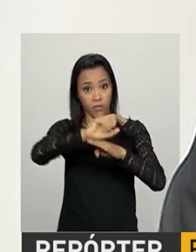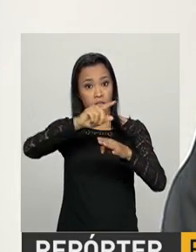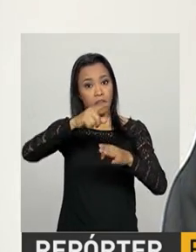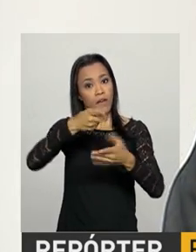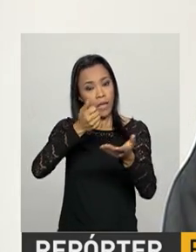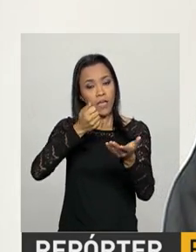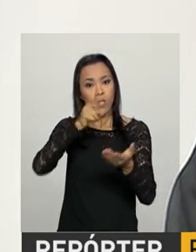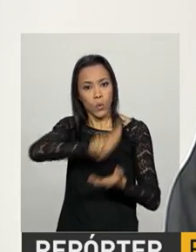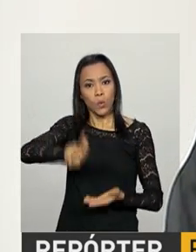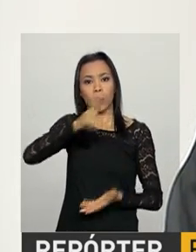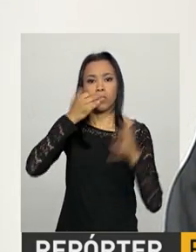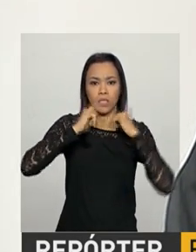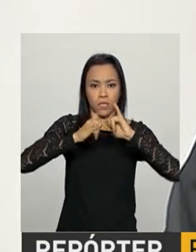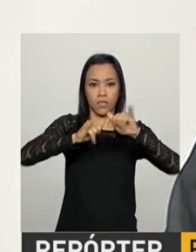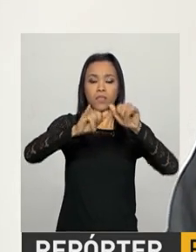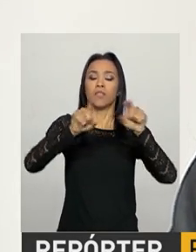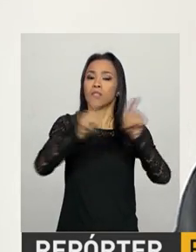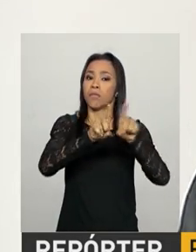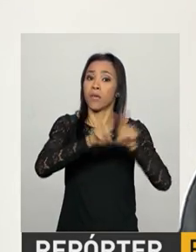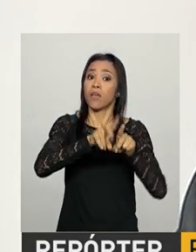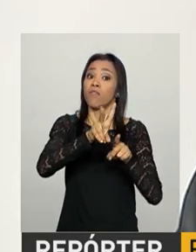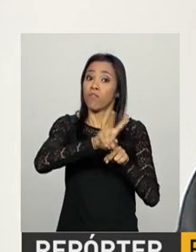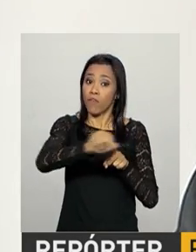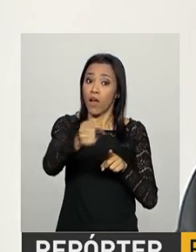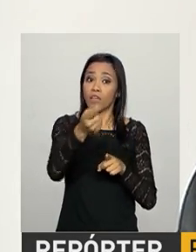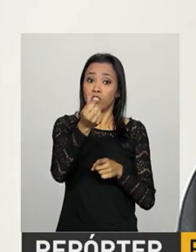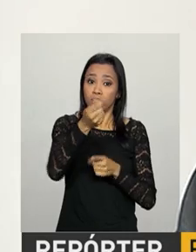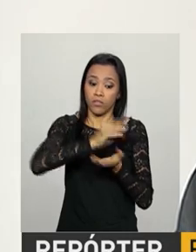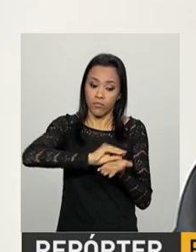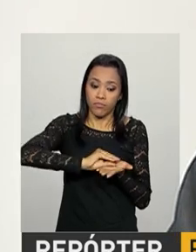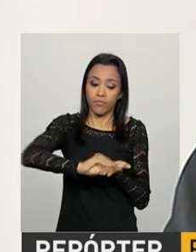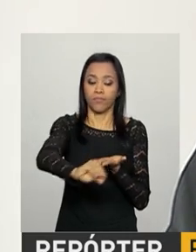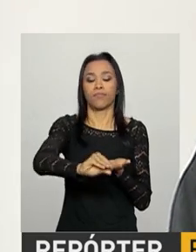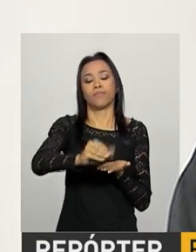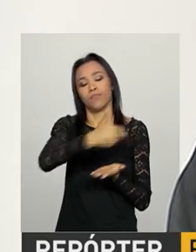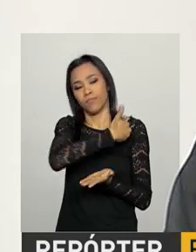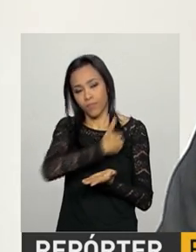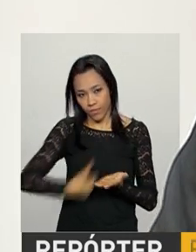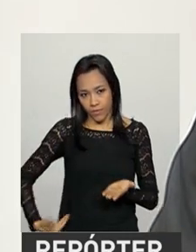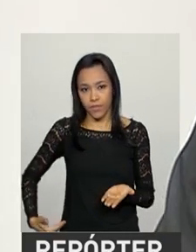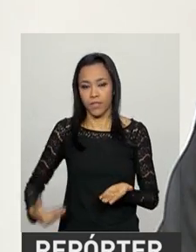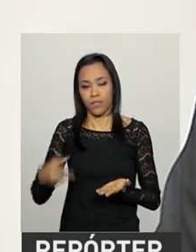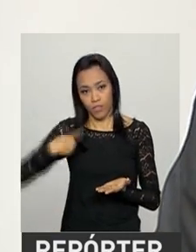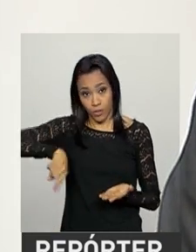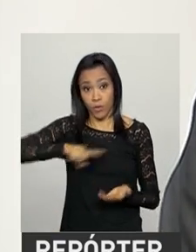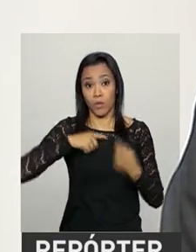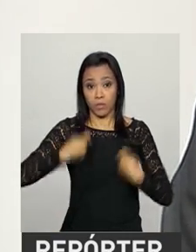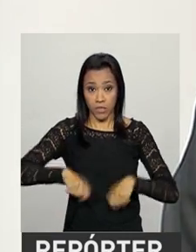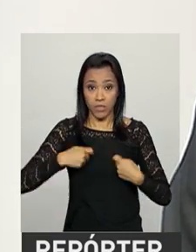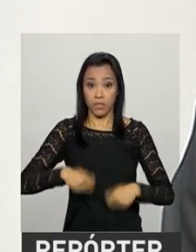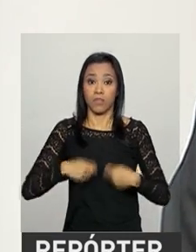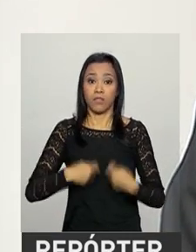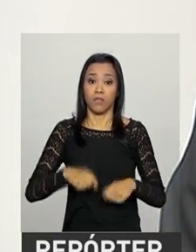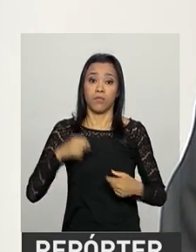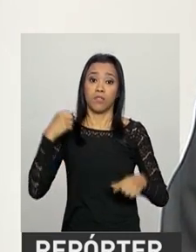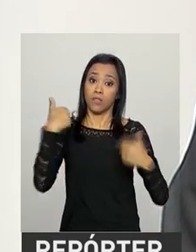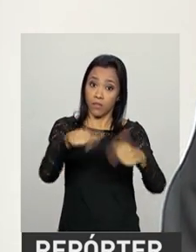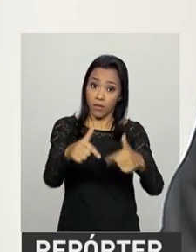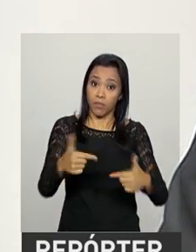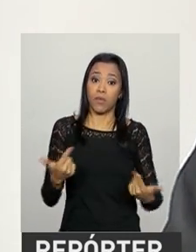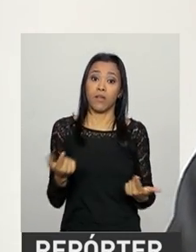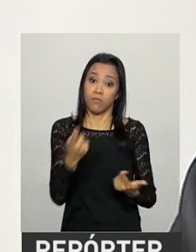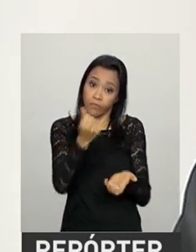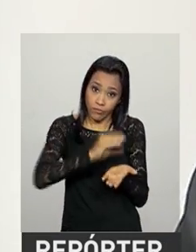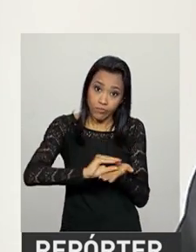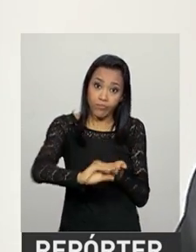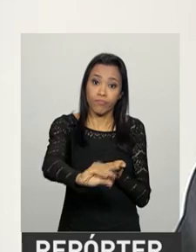trazer investimentos pro pro pro país isso isso isso é o momento que nós mais precisamos investimento e emprego